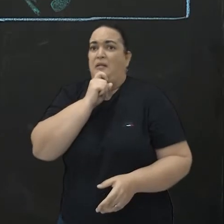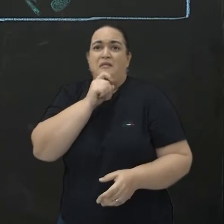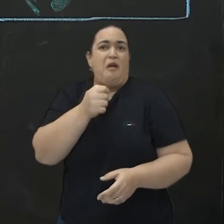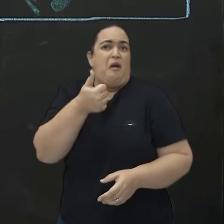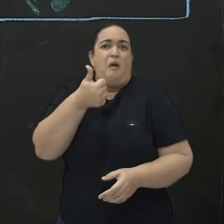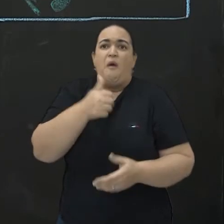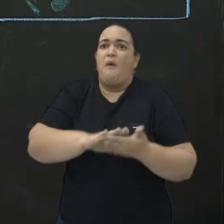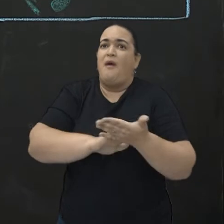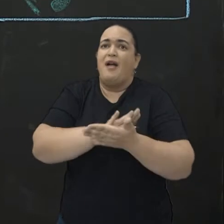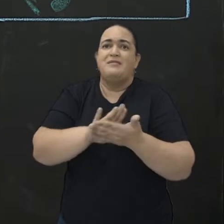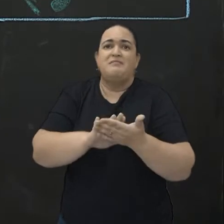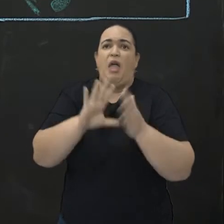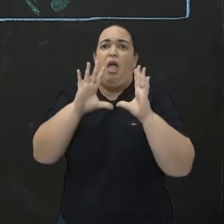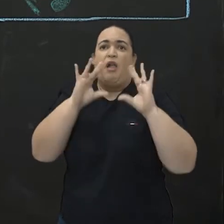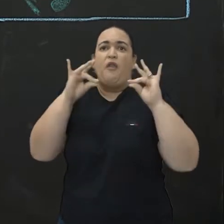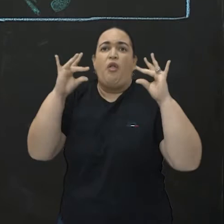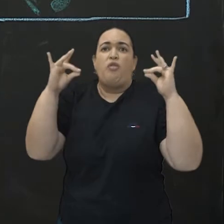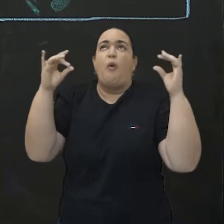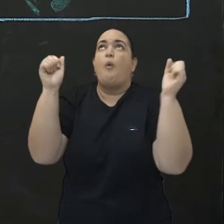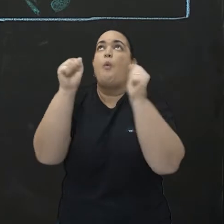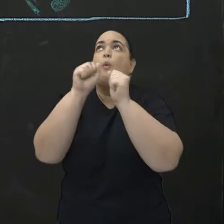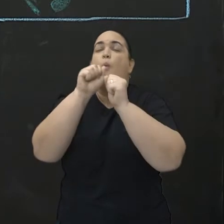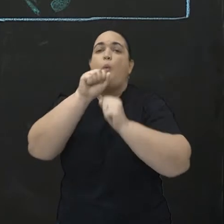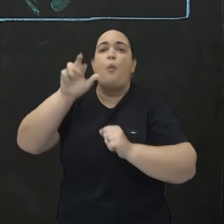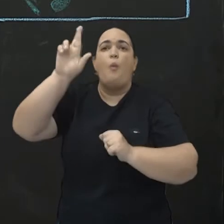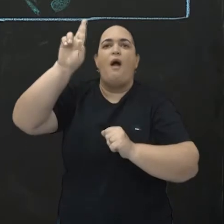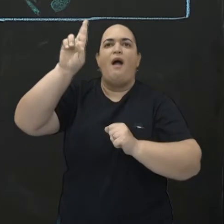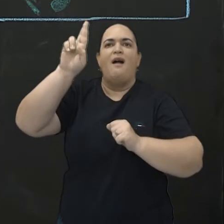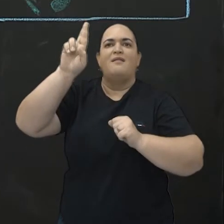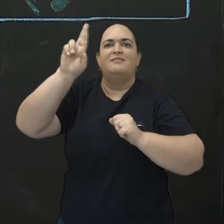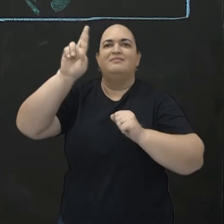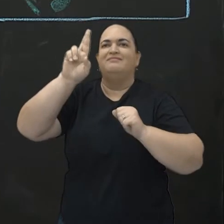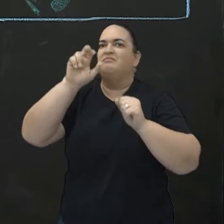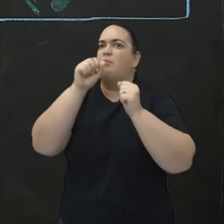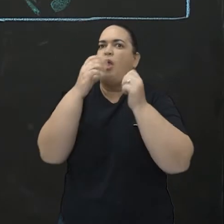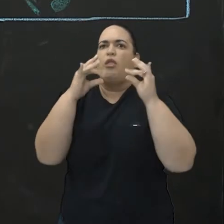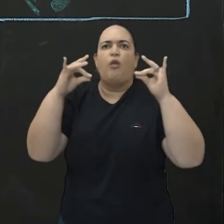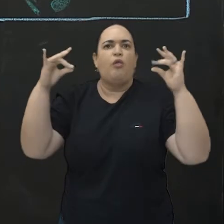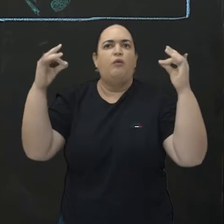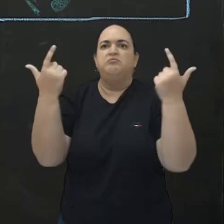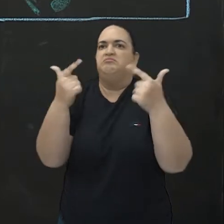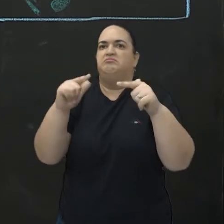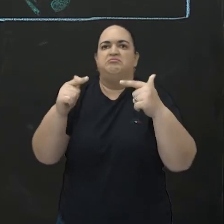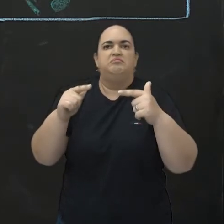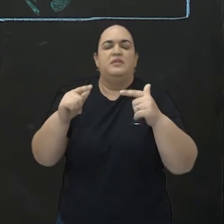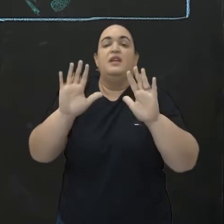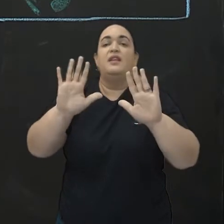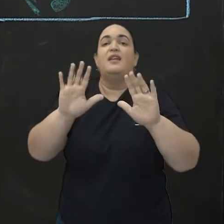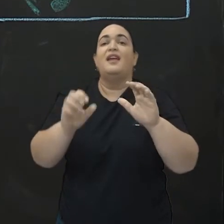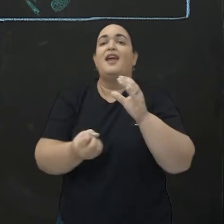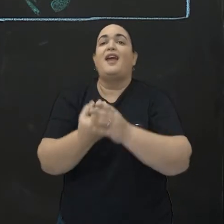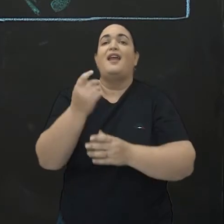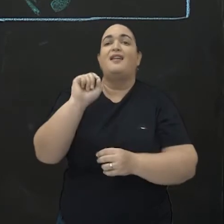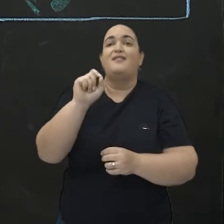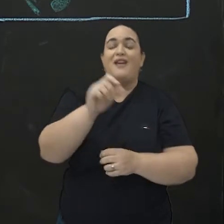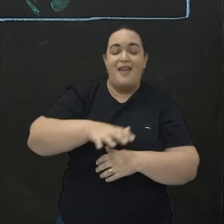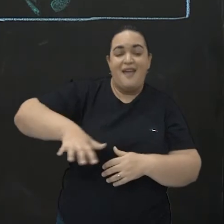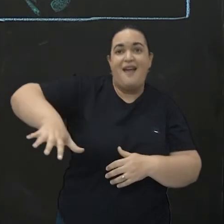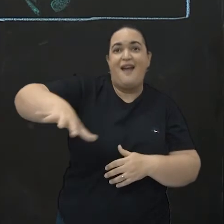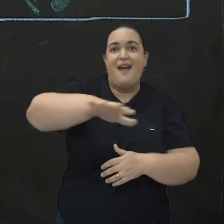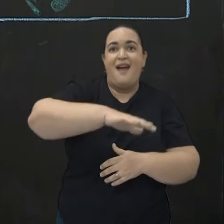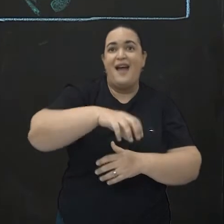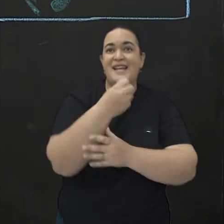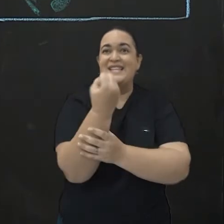a umidade devido aí à variação dessa pressão atmosférica, dando característica a áreas de